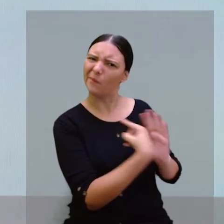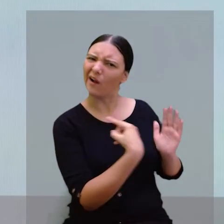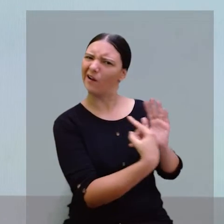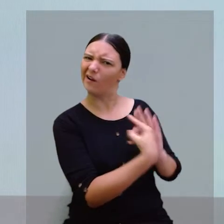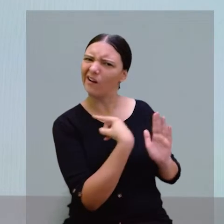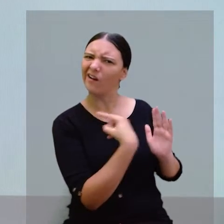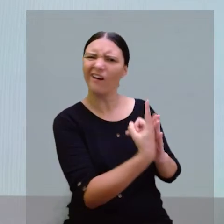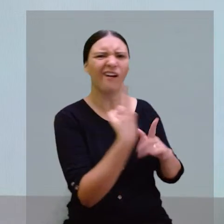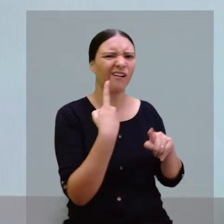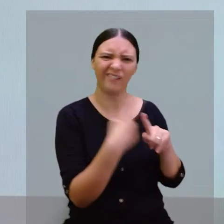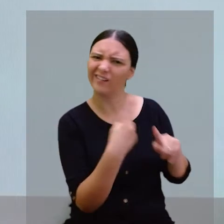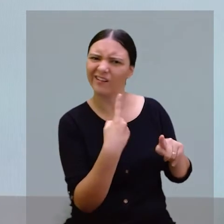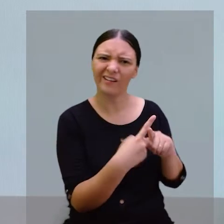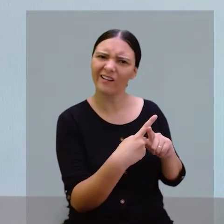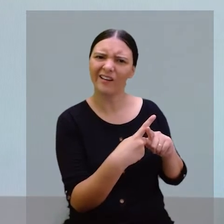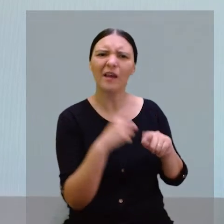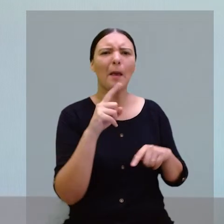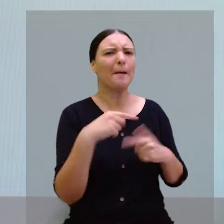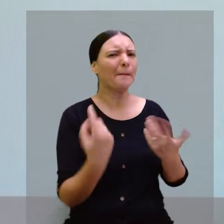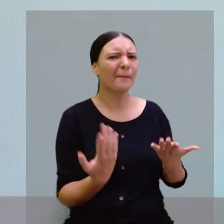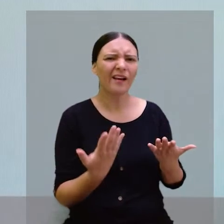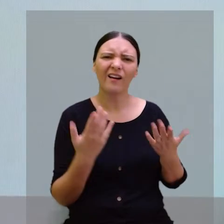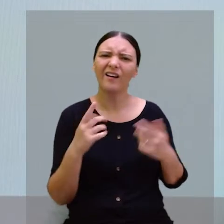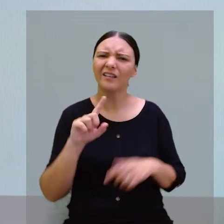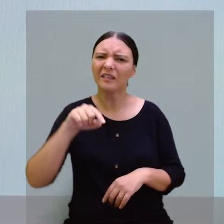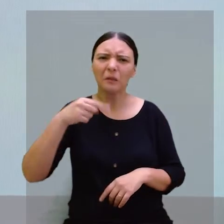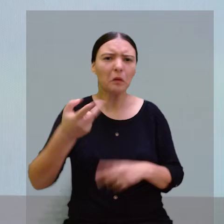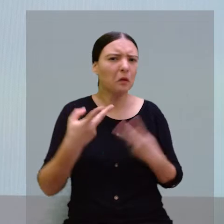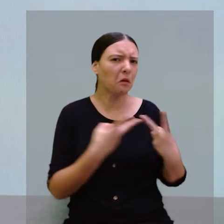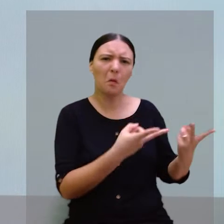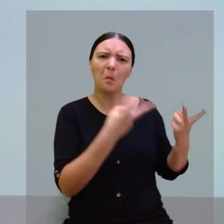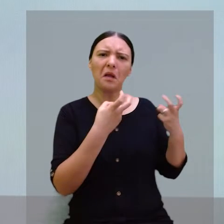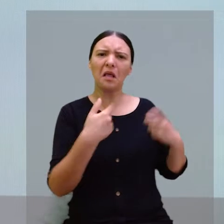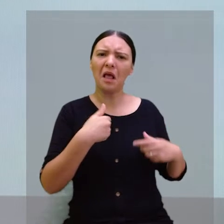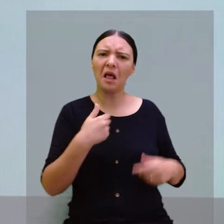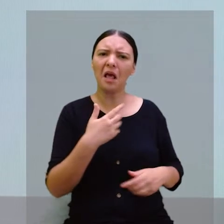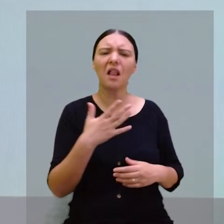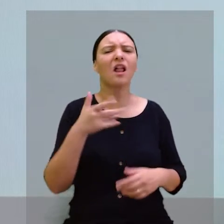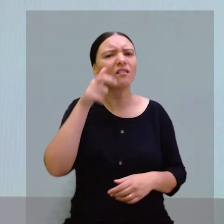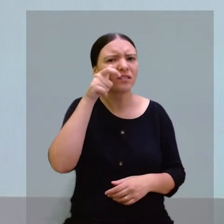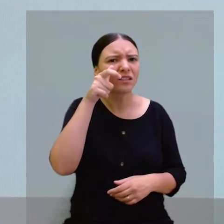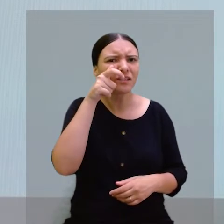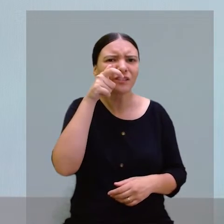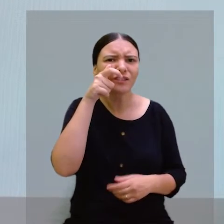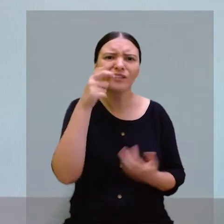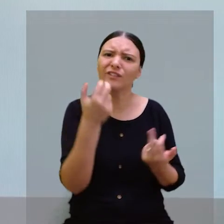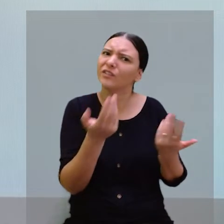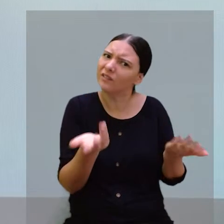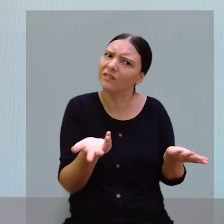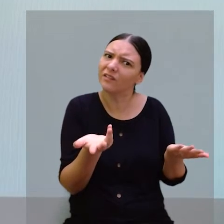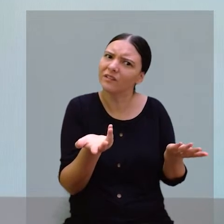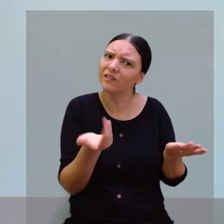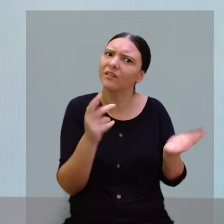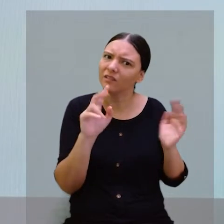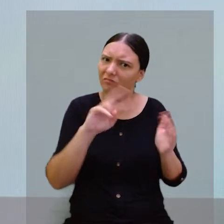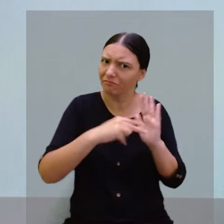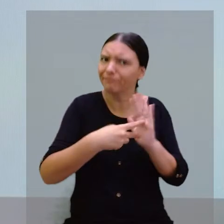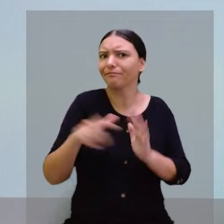sobre por que isso da literatura, questionando a coisa, sem perceber que aquilo que ela está consumindo no cotidiano dela é